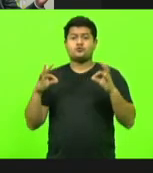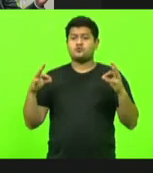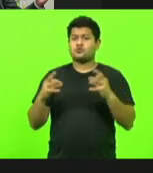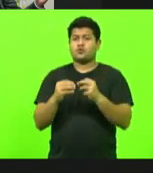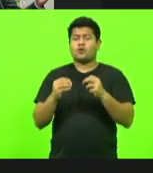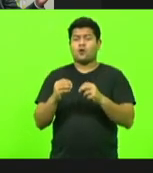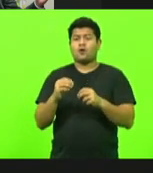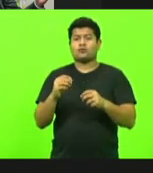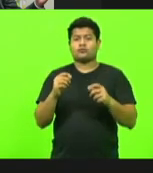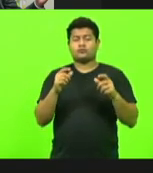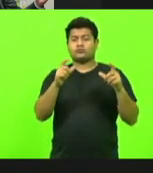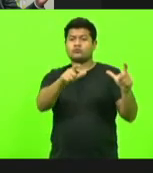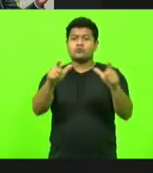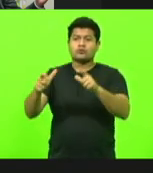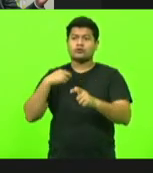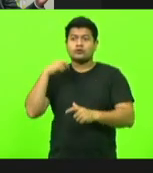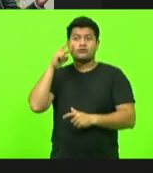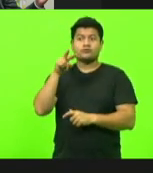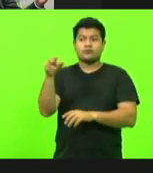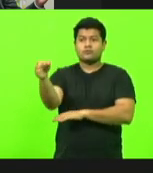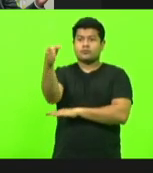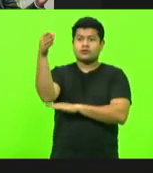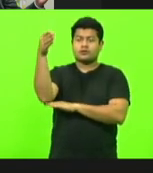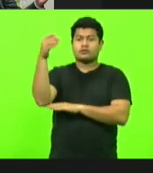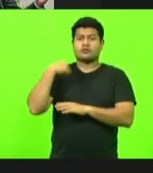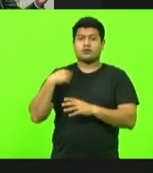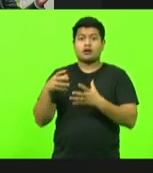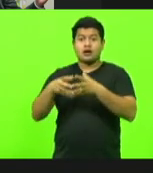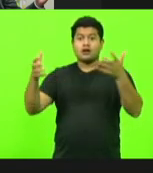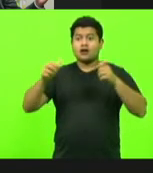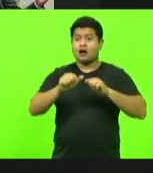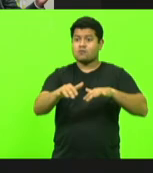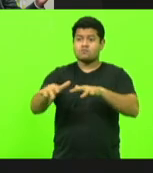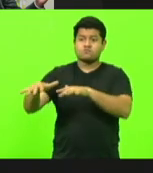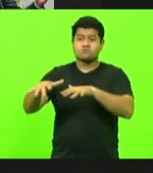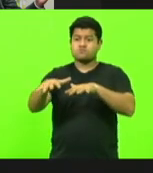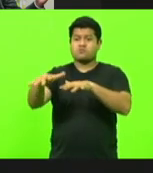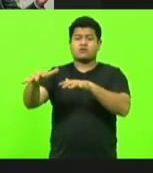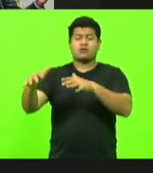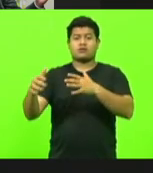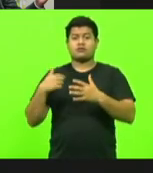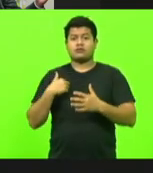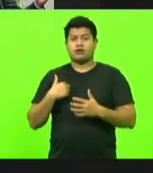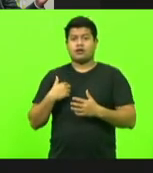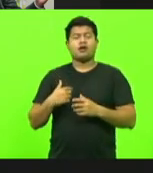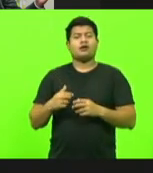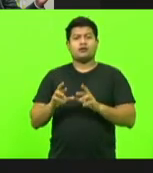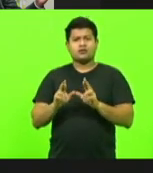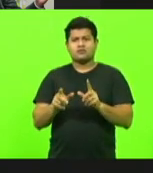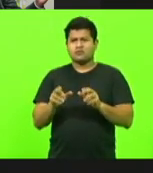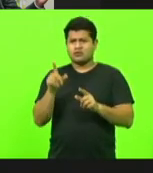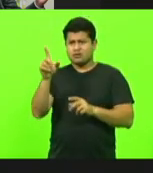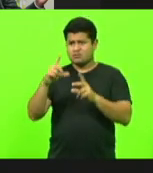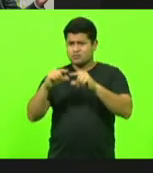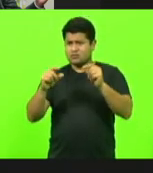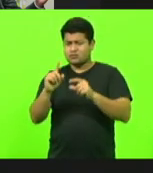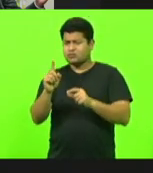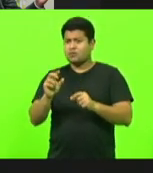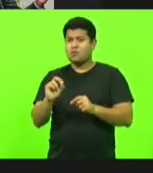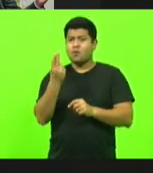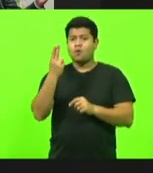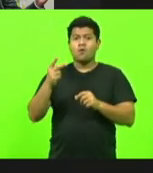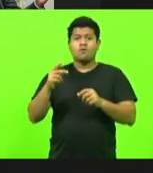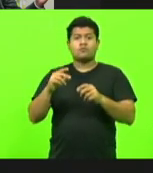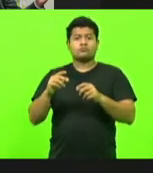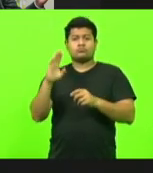Vimos bandeira, vimos as grandes manifestações, não foi diferente nesse Brasil afora, não foi diferente ali em Brasília. Milhares de